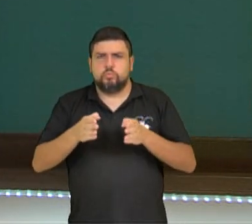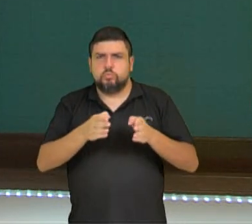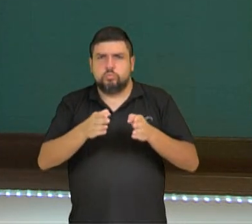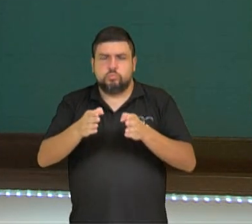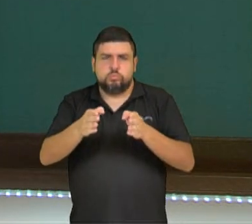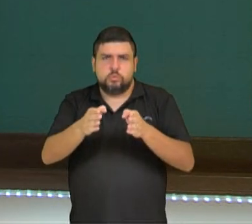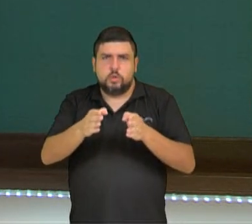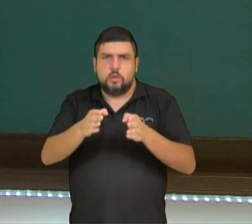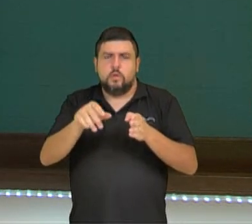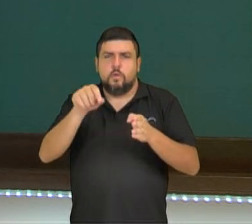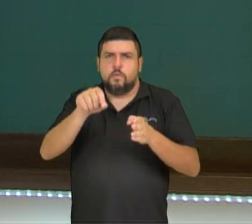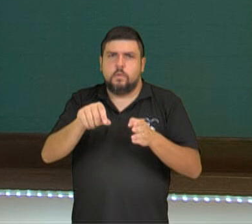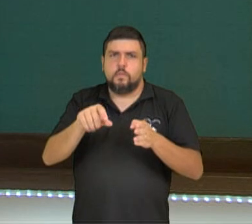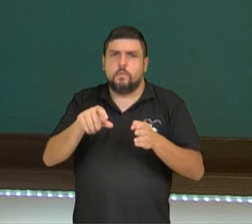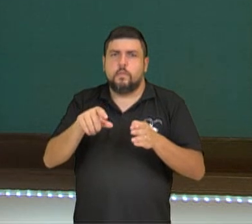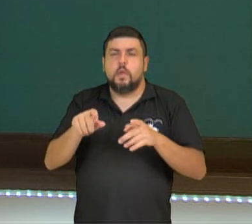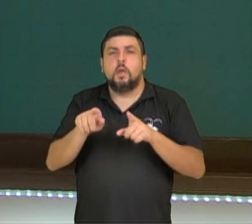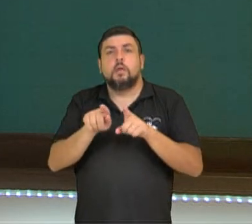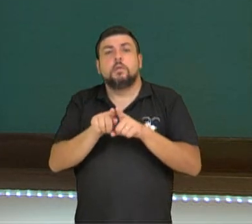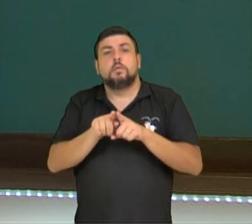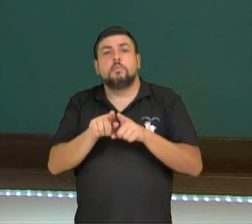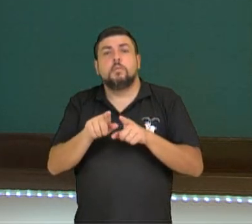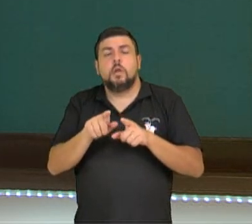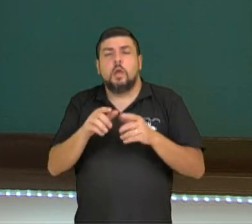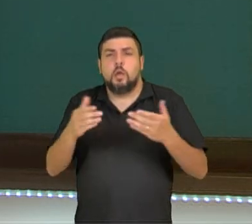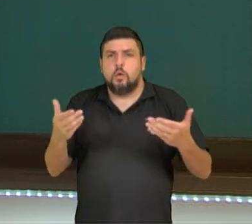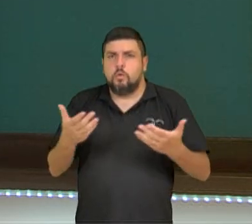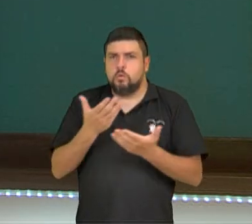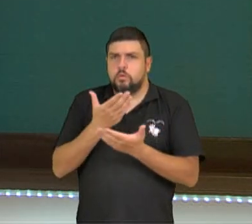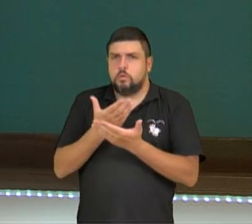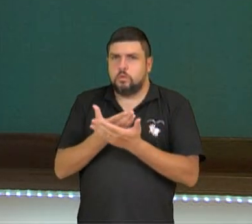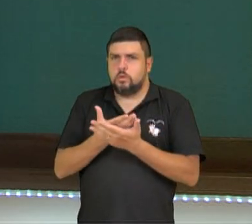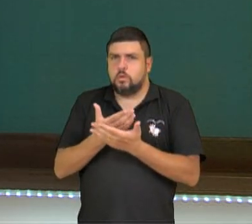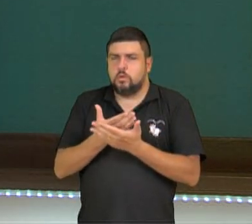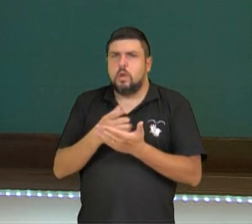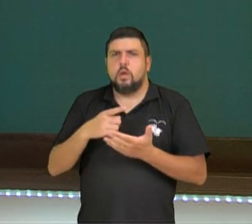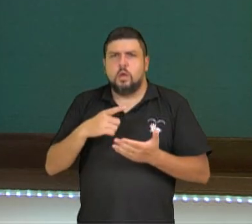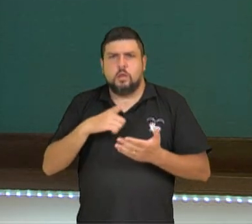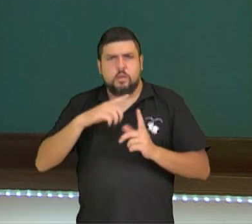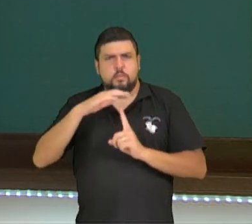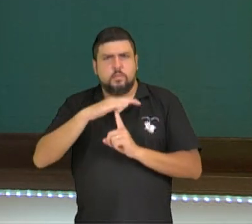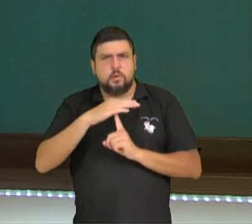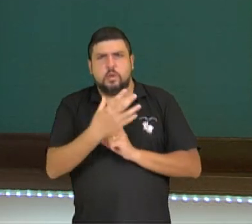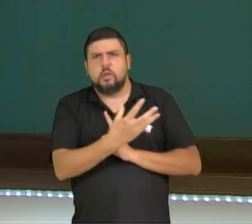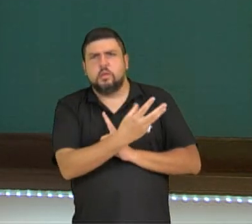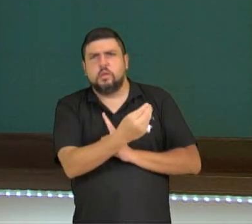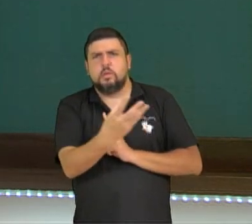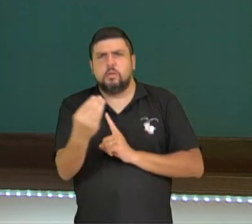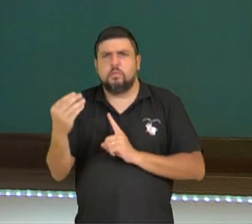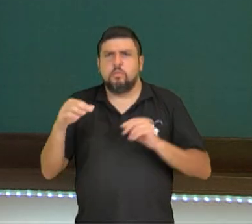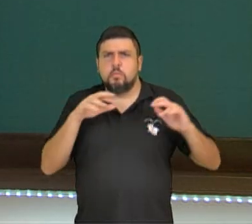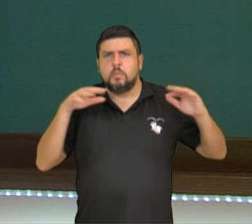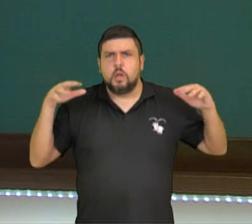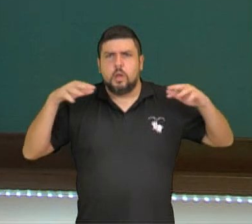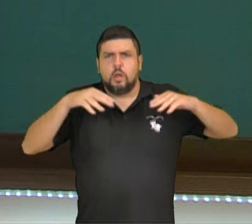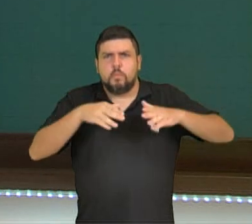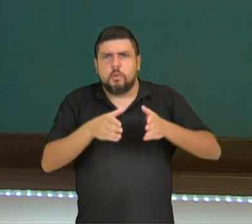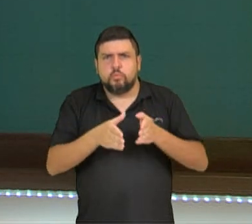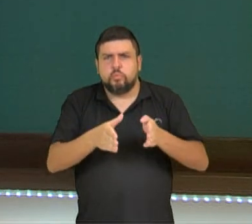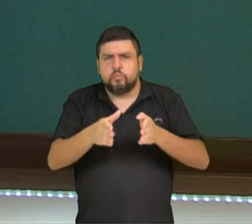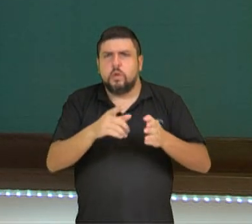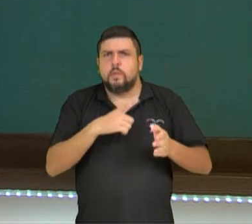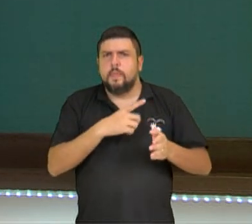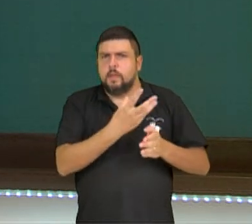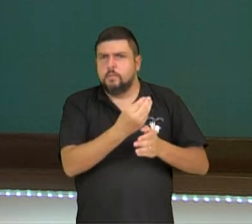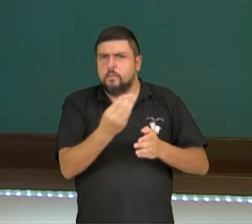recurso água, mas a gente selecionou algumas para a gente falar das atividades e da importância delas no local